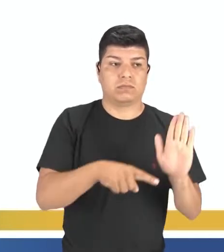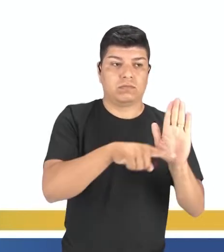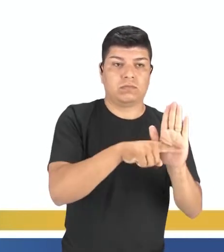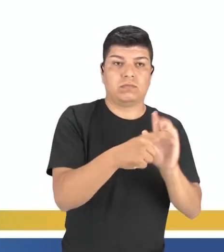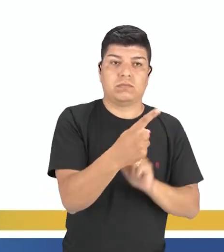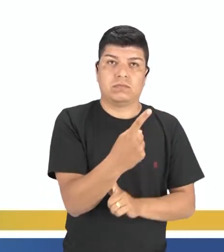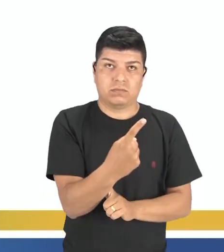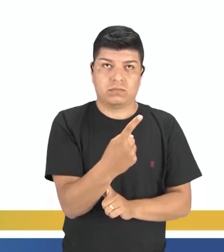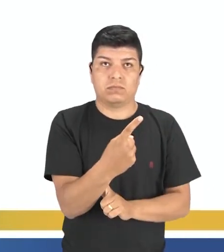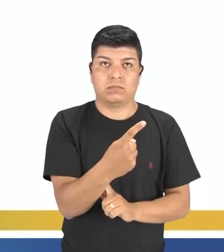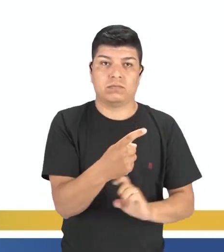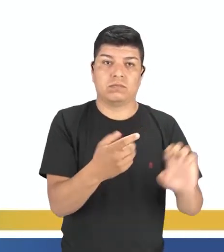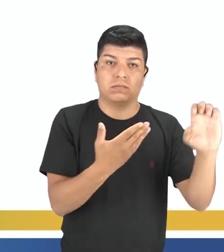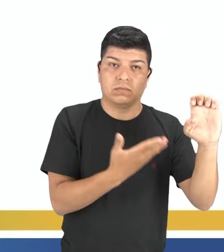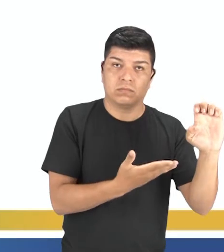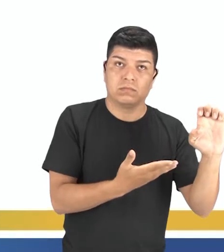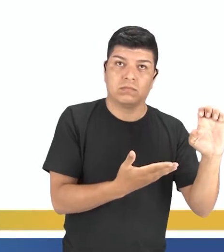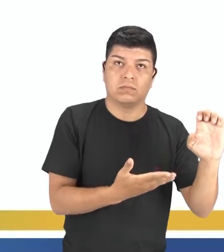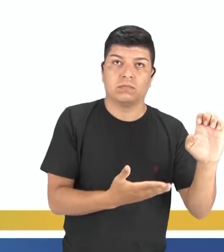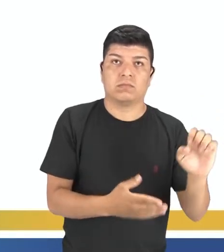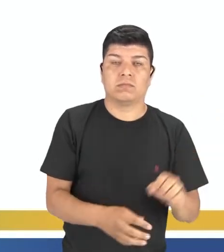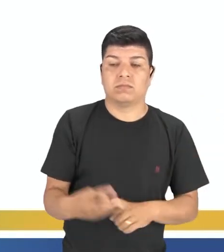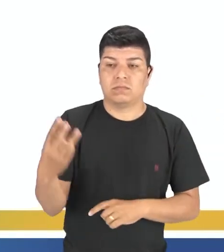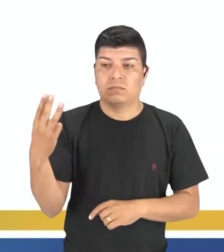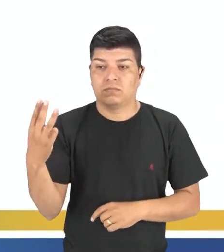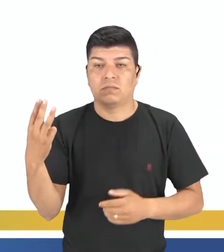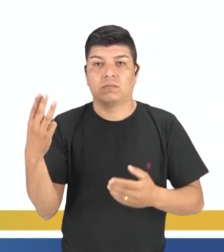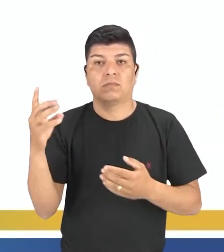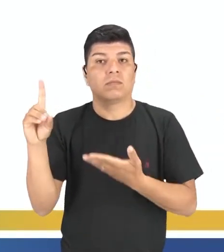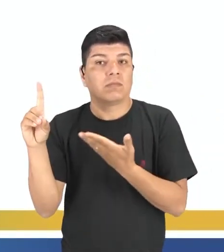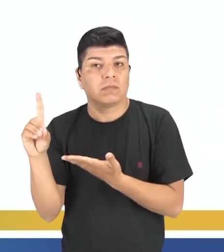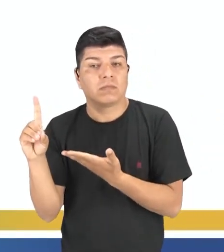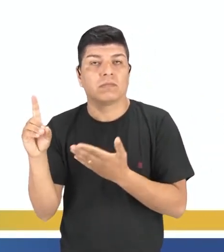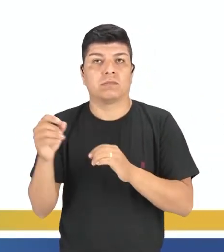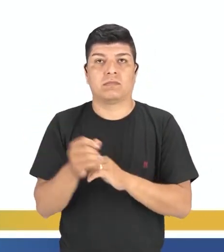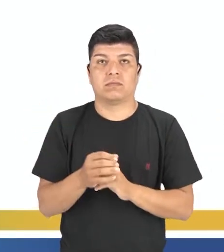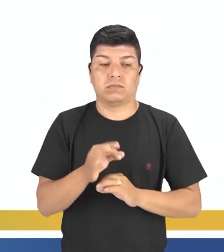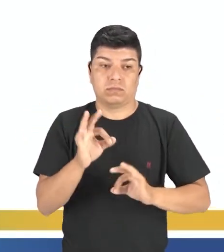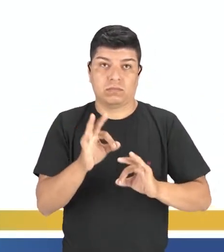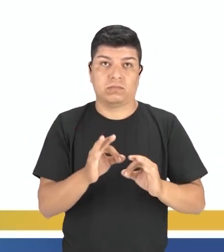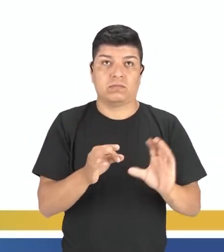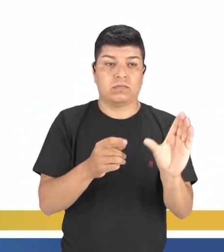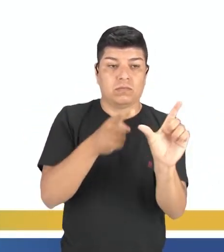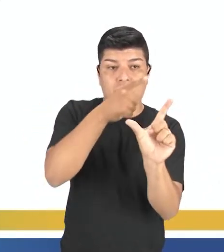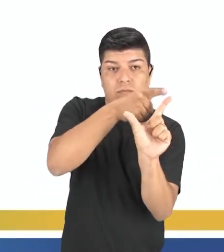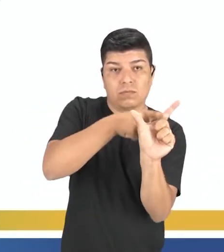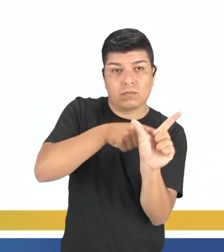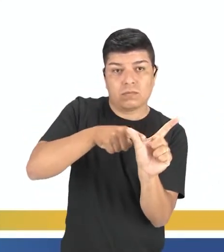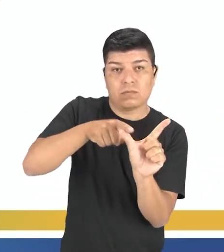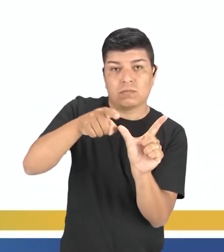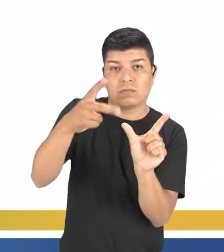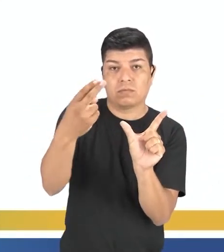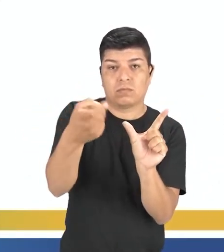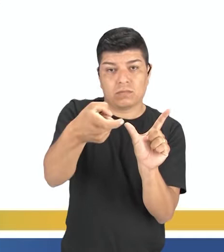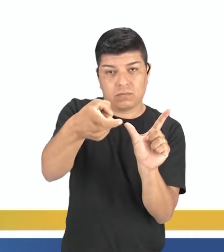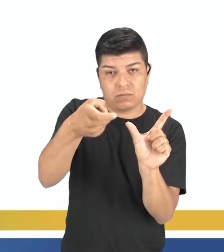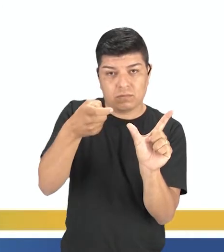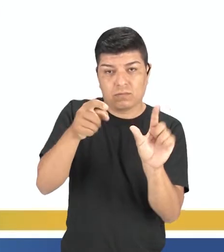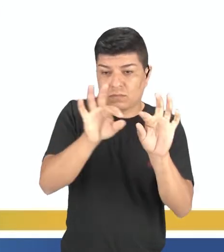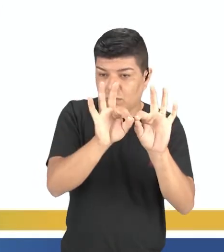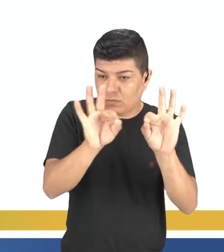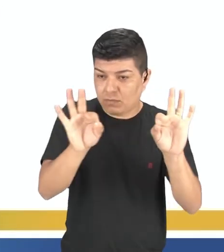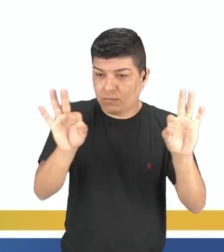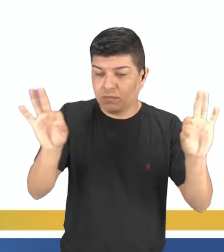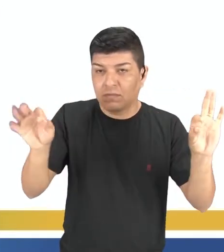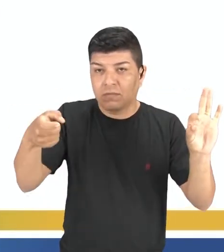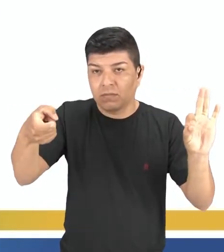1 para a esquerda e 3 para a direita, assim na ordem da reta numérica de x. A partir